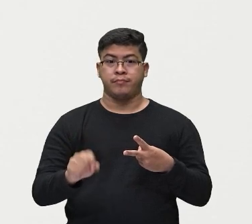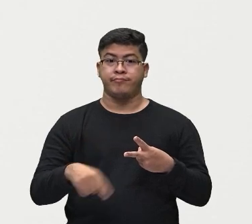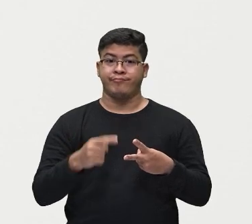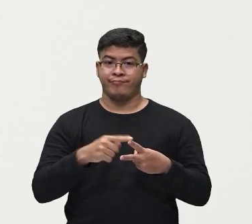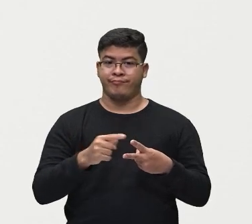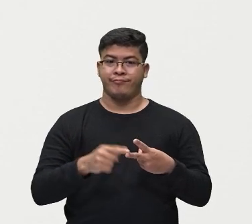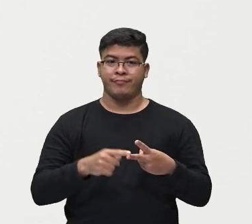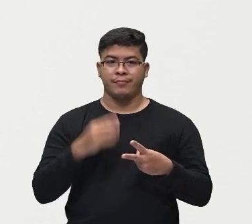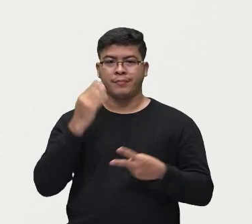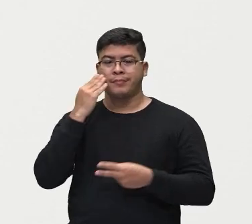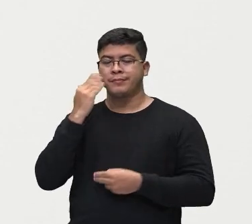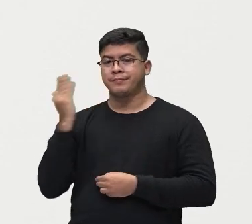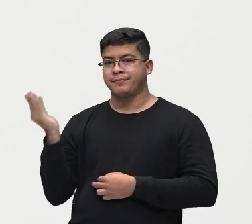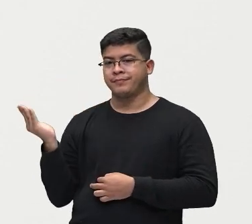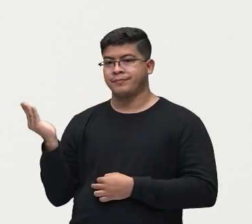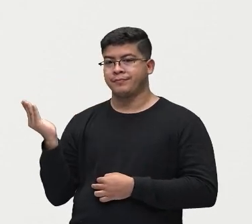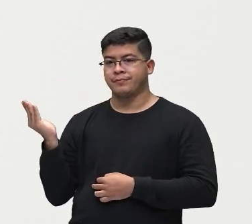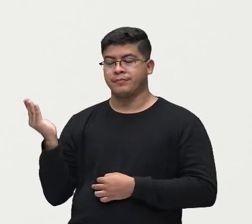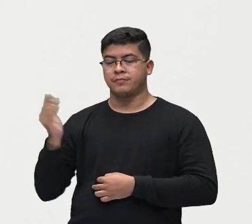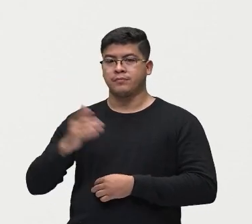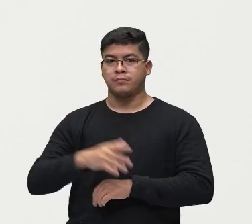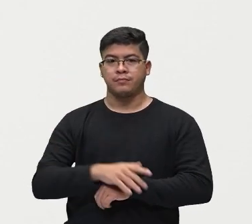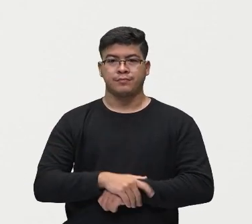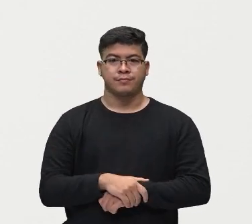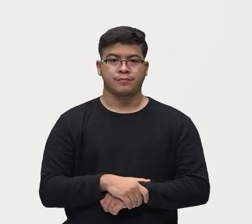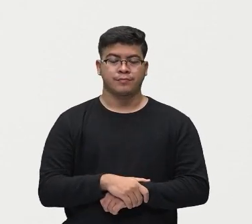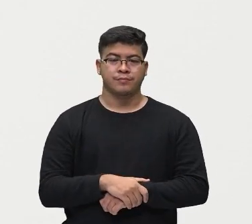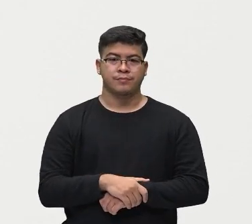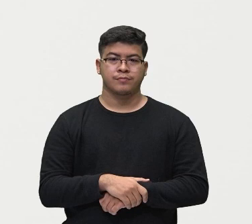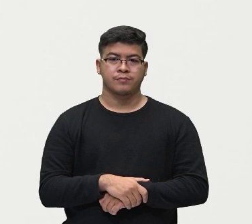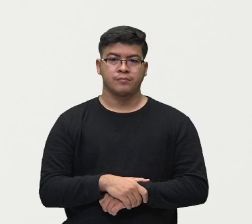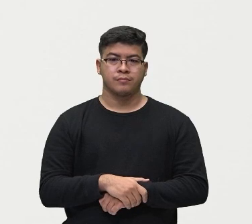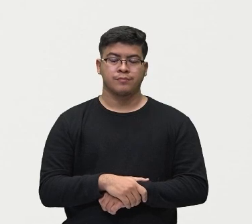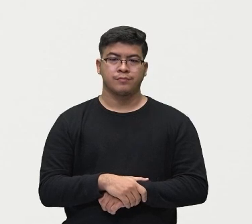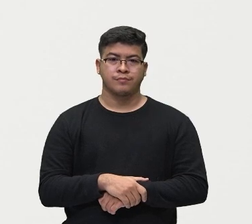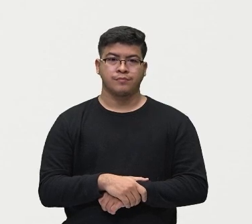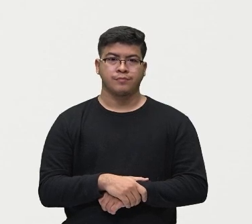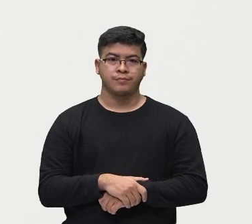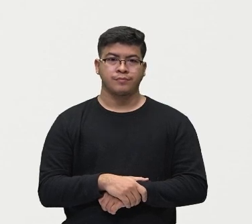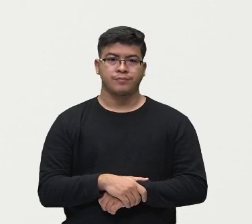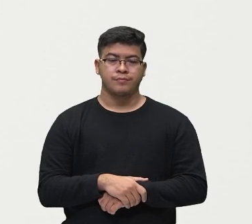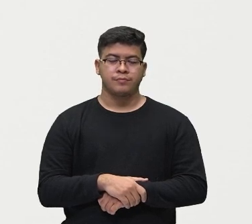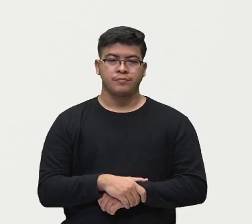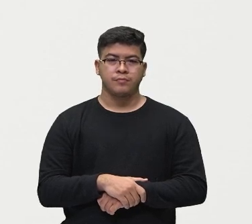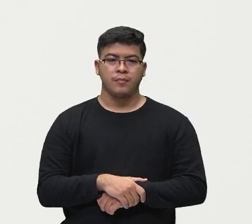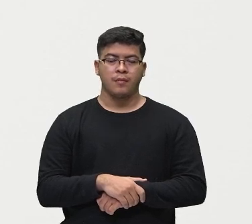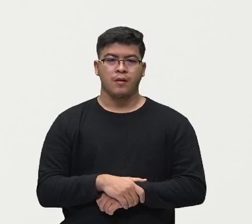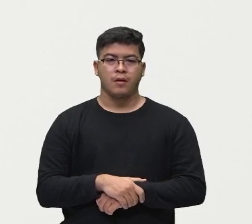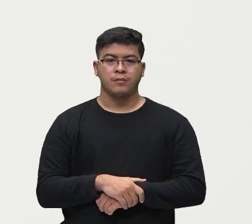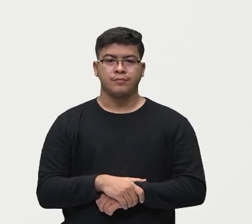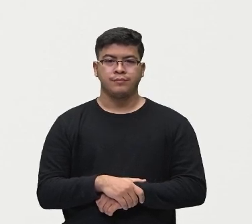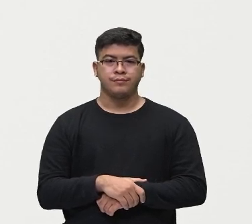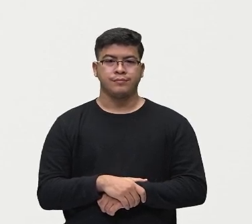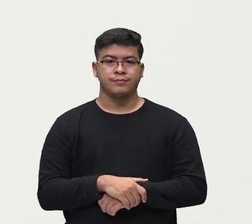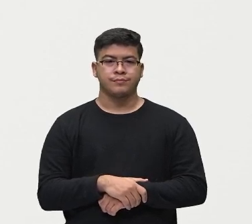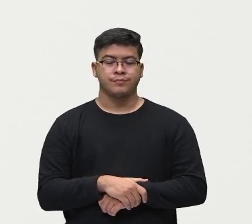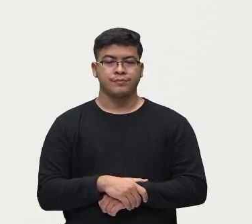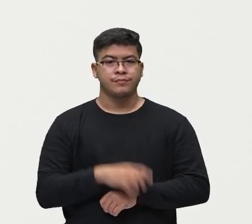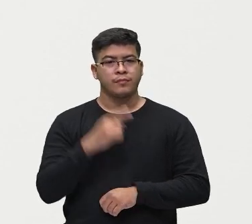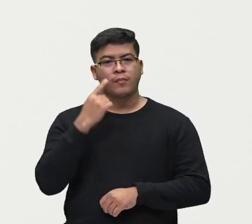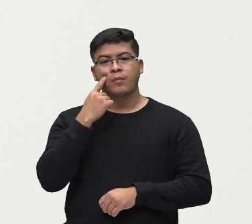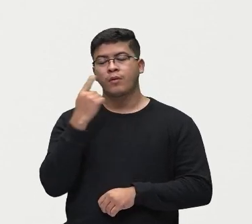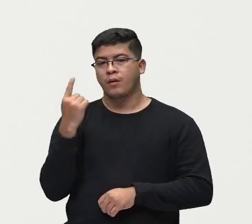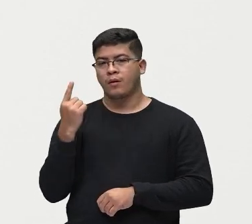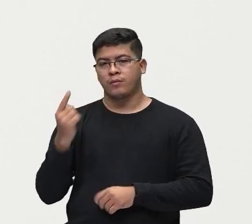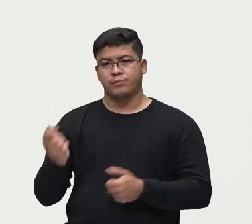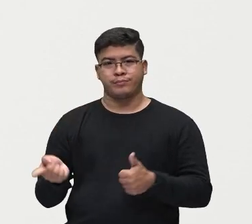torradeira e o chuveiro elétrico. A torradeira, você coloca um pão normal aqui,